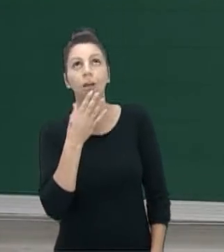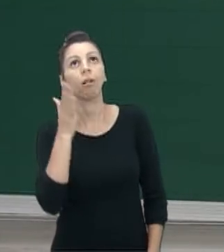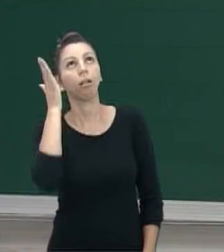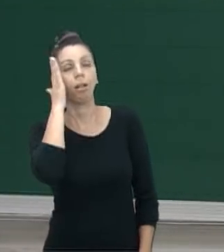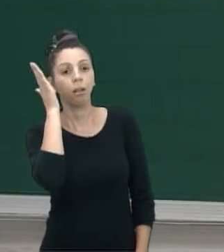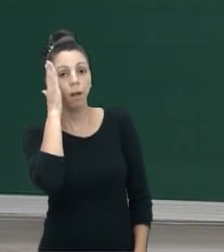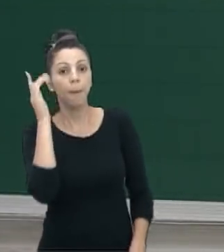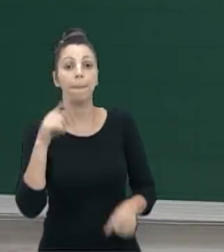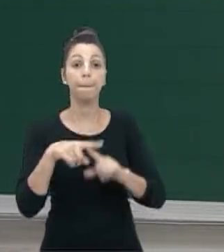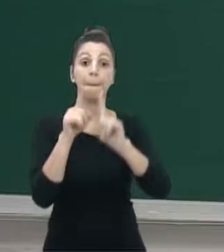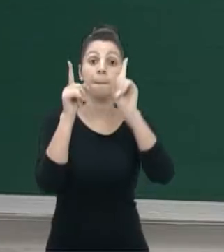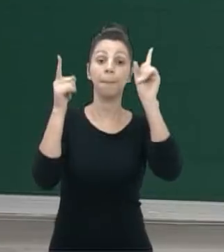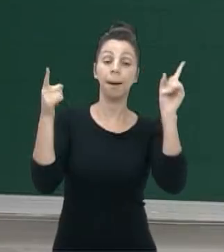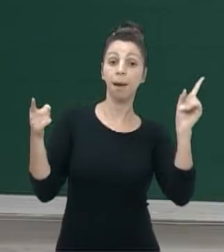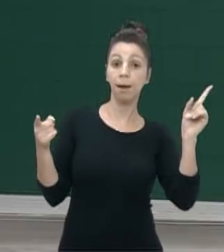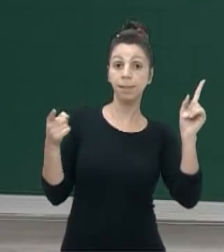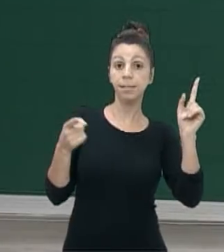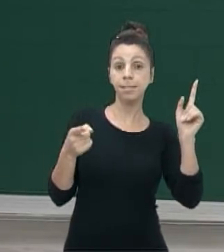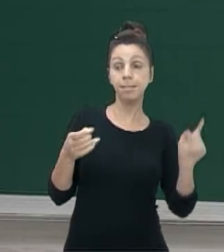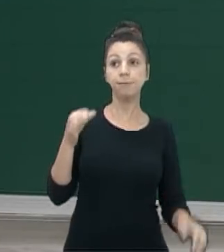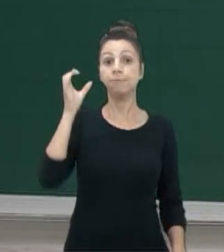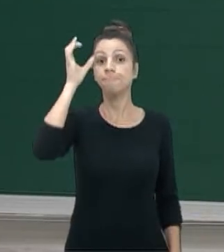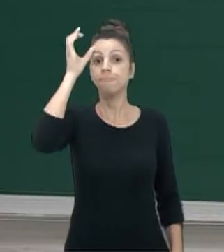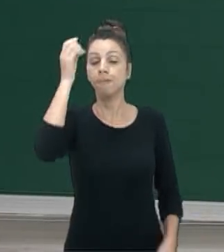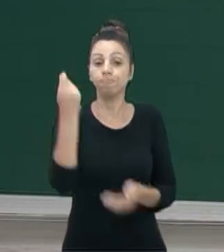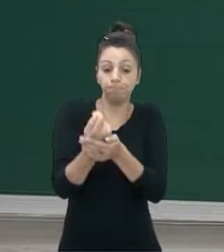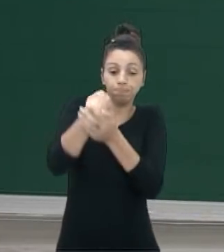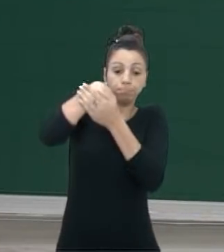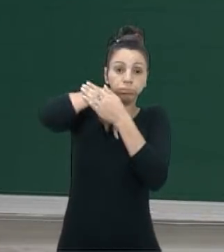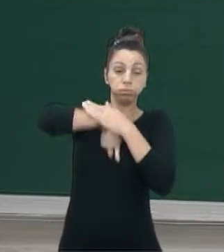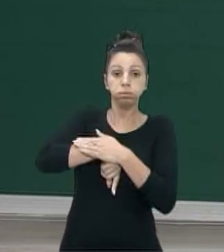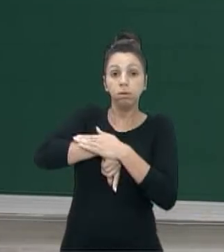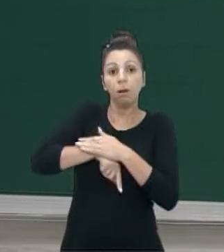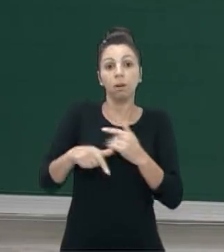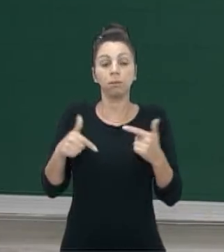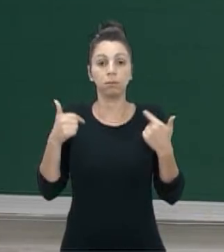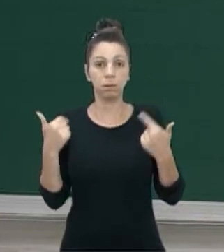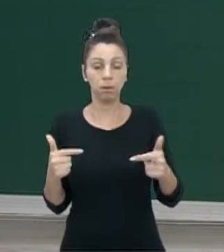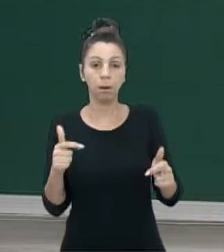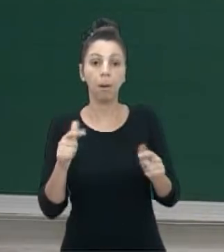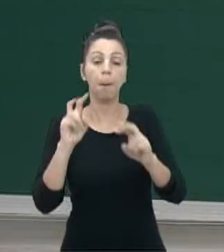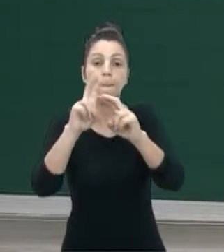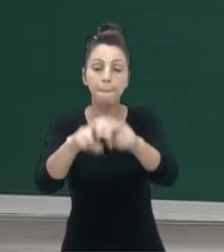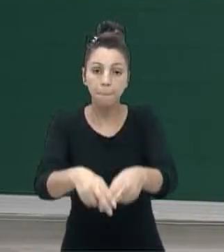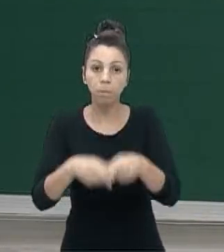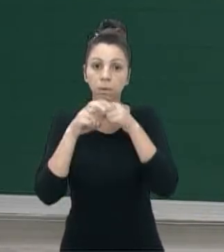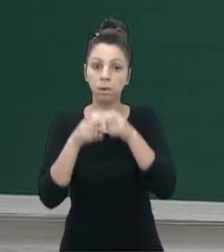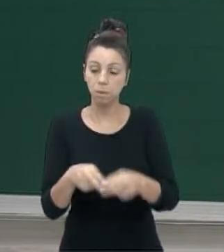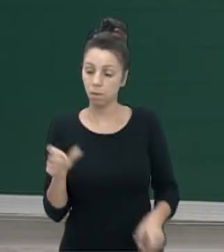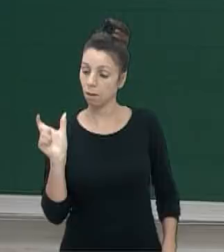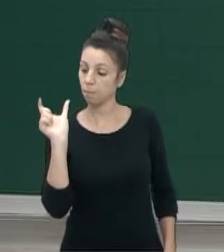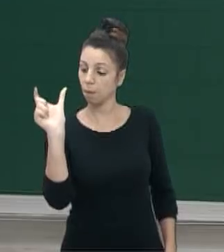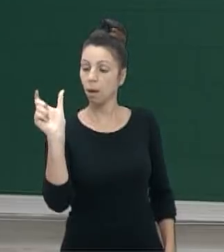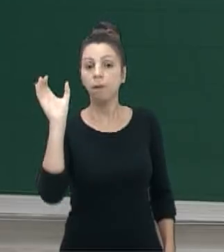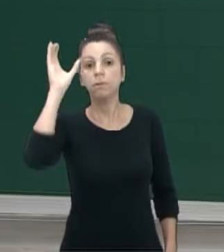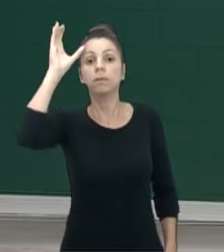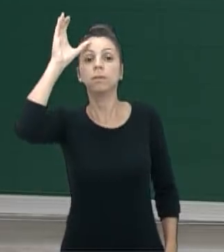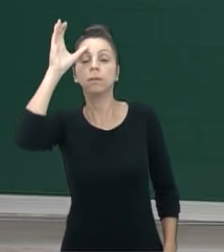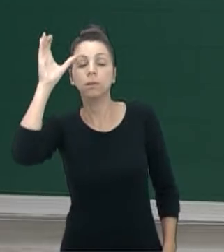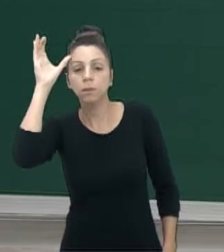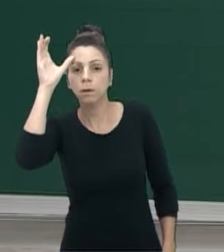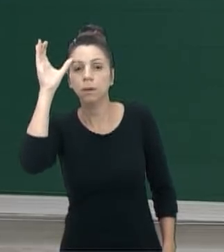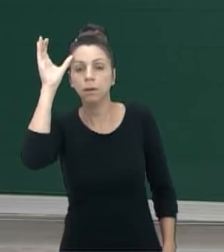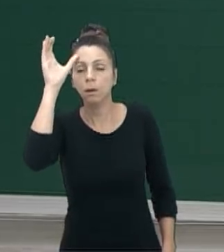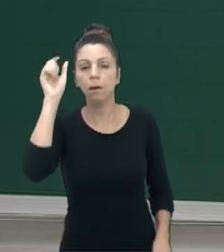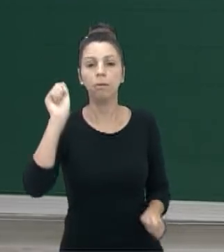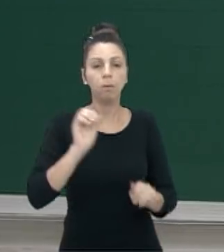né? Mas ainda não tomaram consciência, né? Então, por isso que a palavra conscientização, ela é uma palavra que requer um pouco